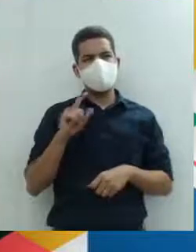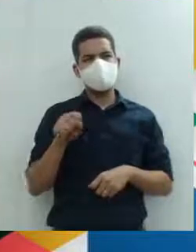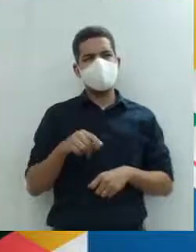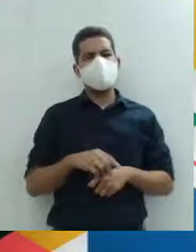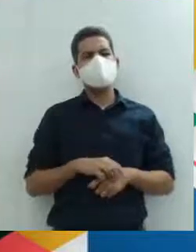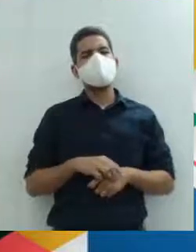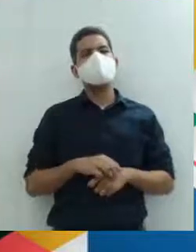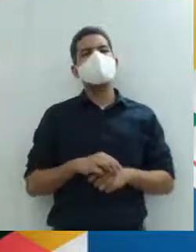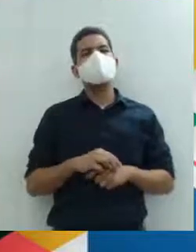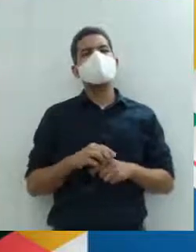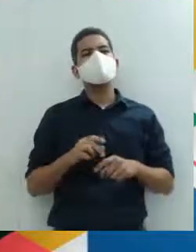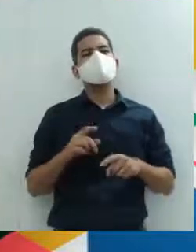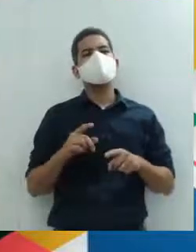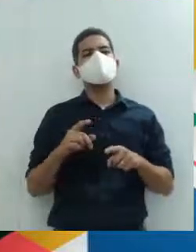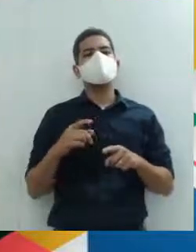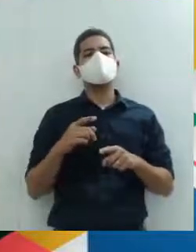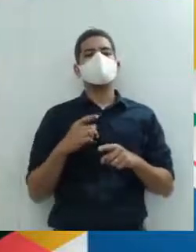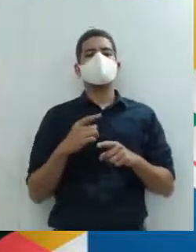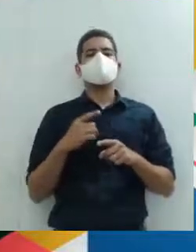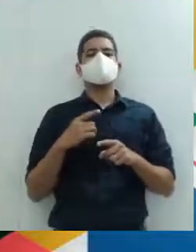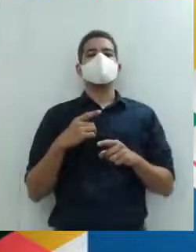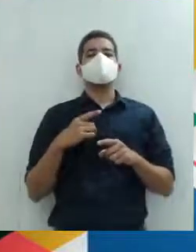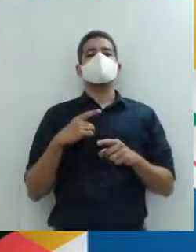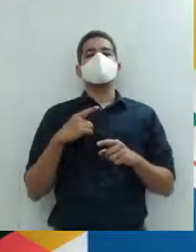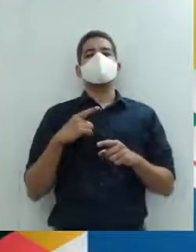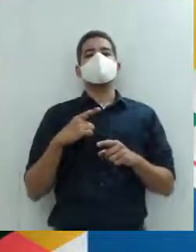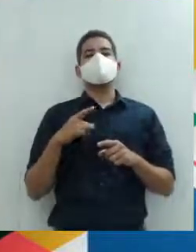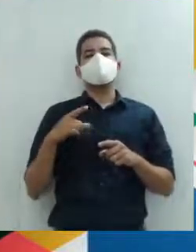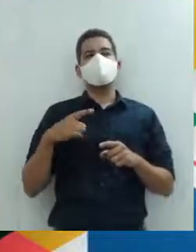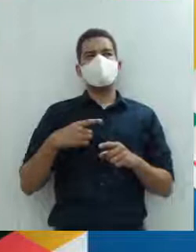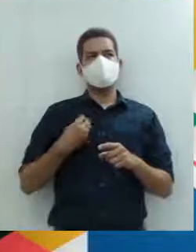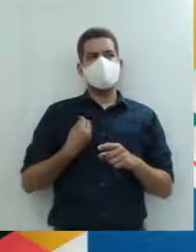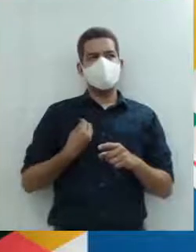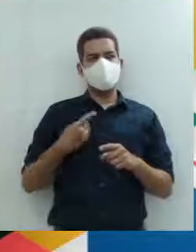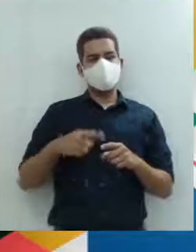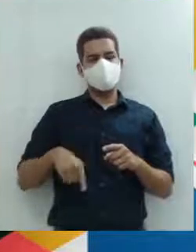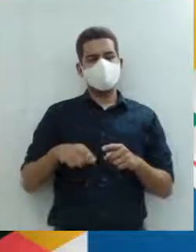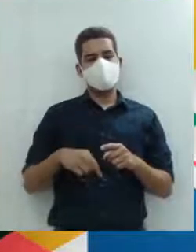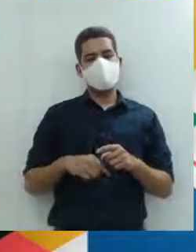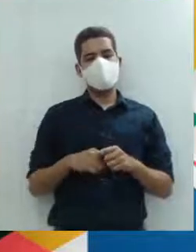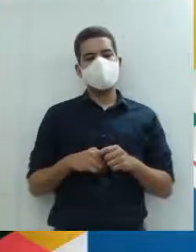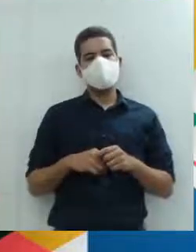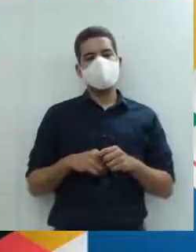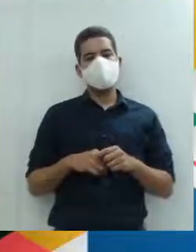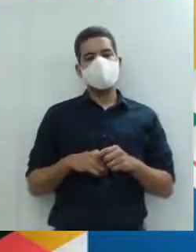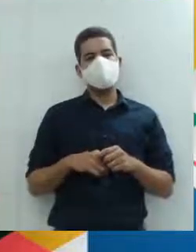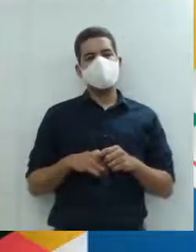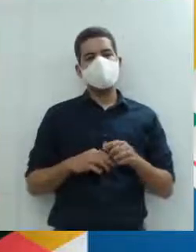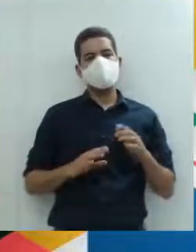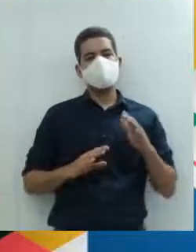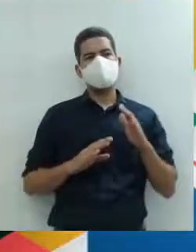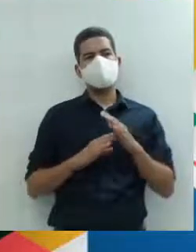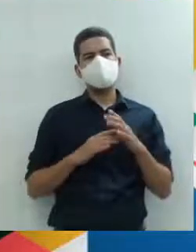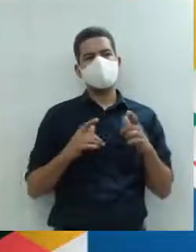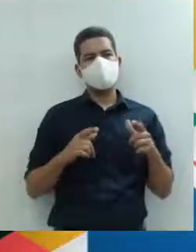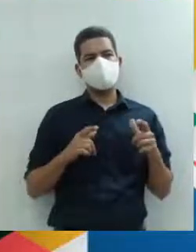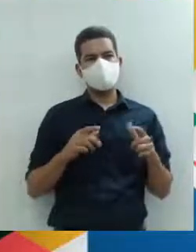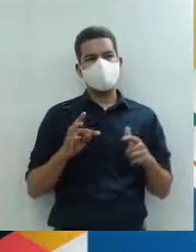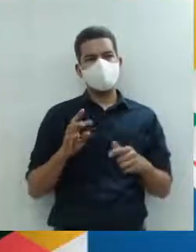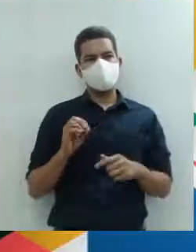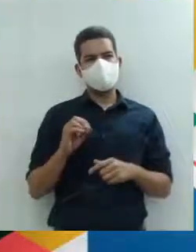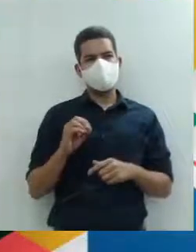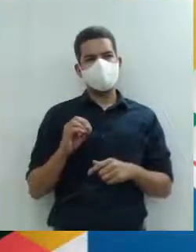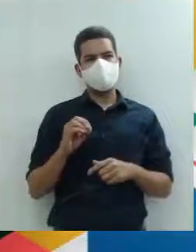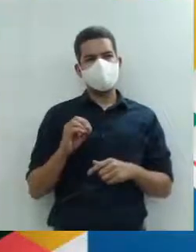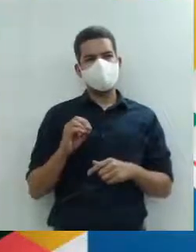ela tem este poder por estar mais próximo da gente. Até onde é a troposfera? Até onde estiver a